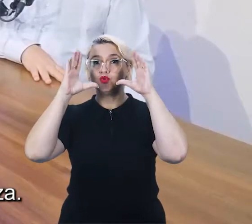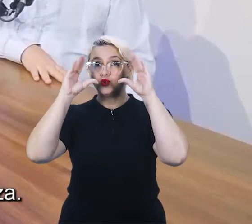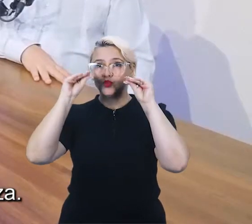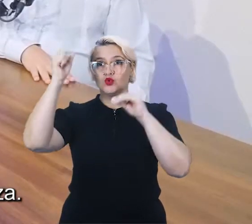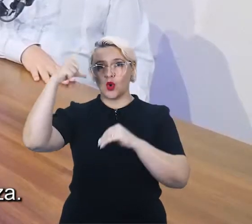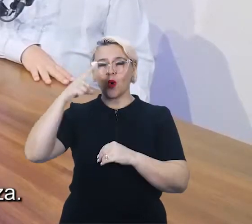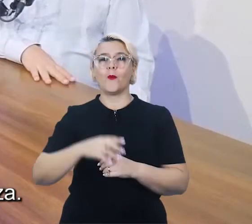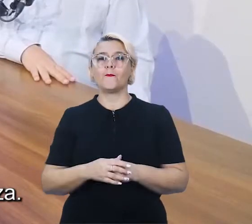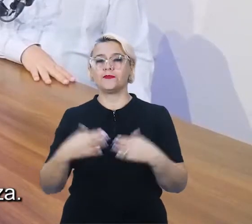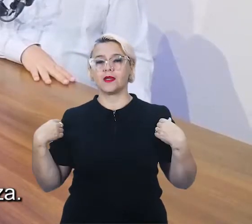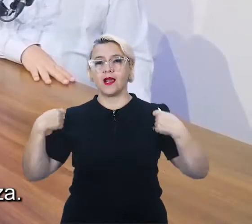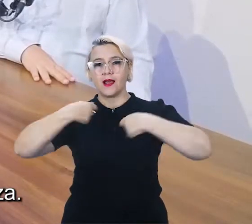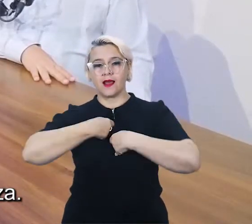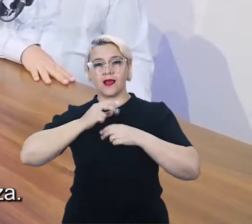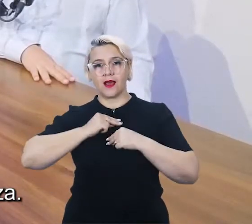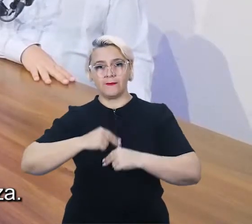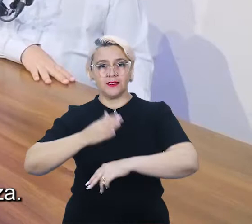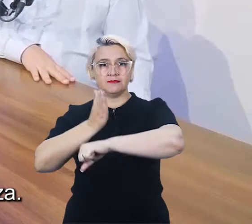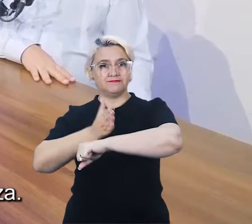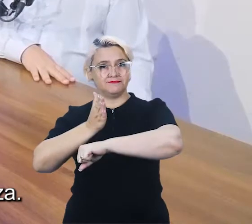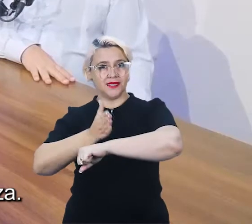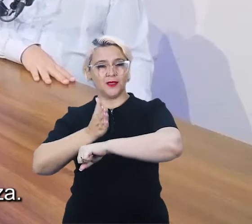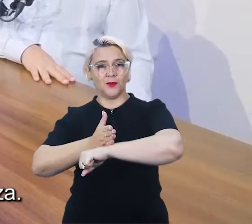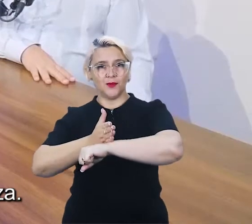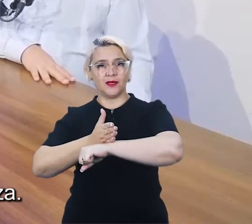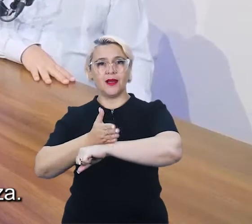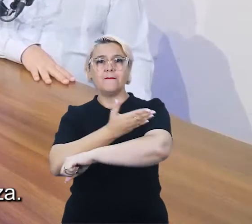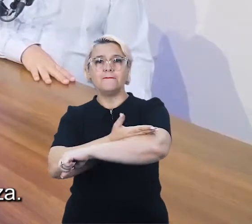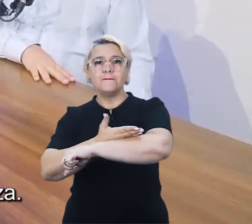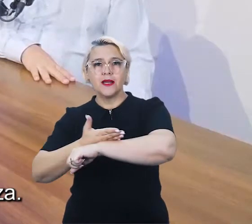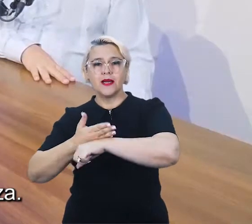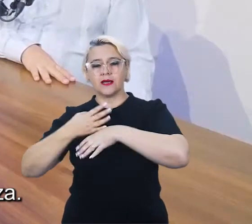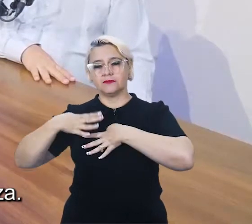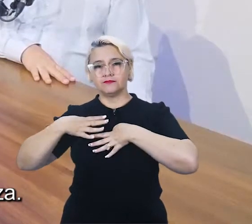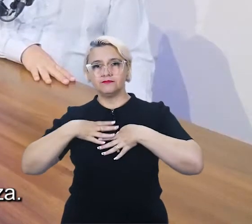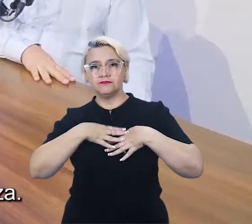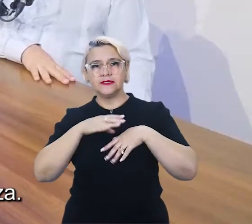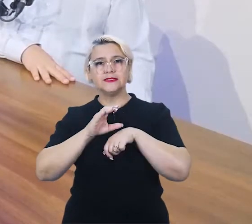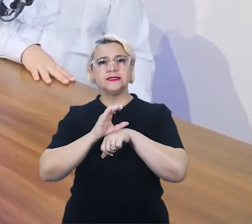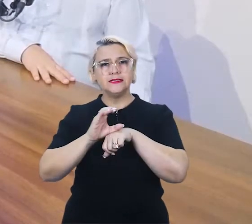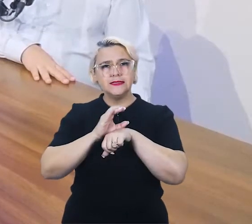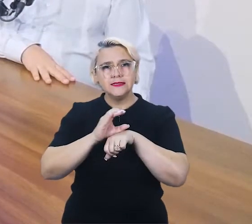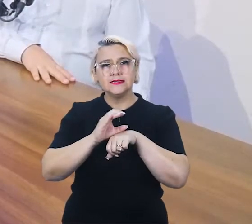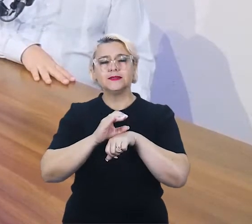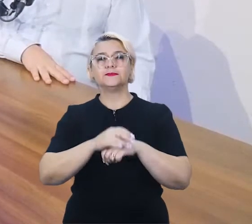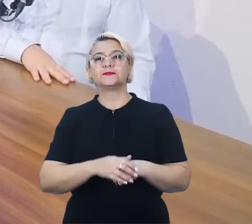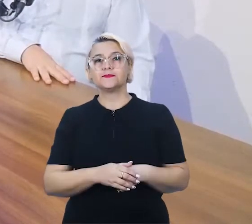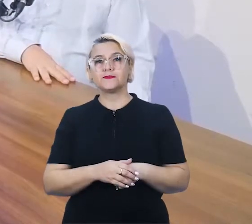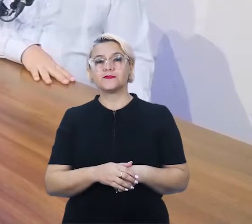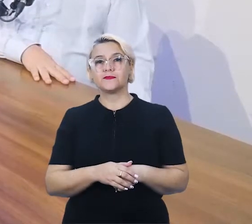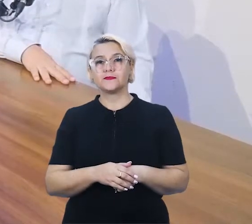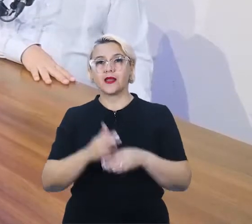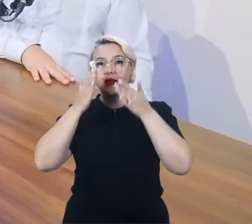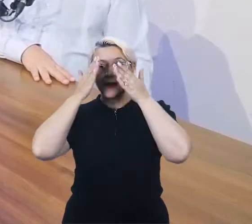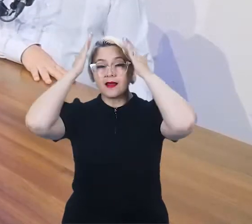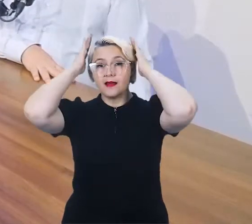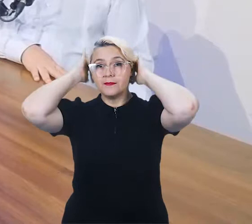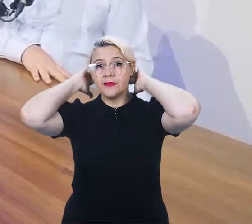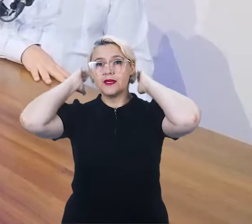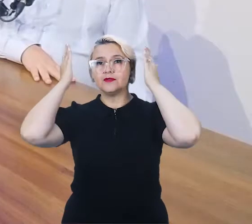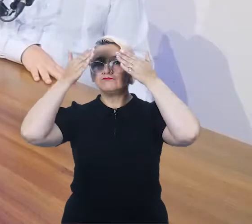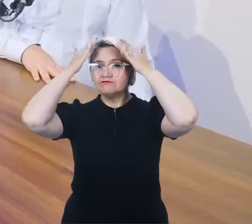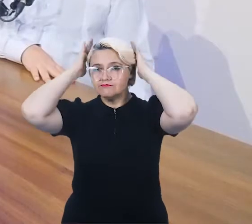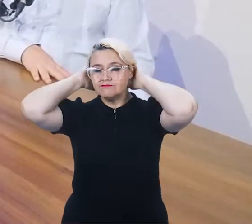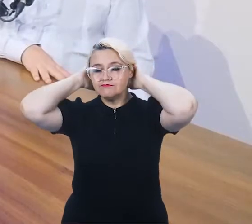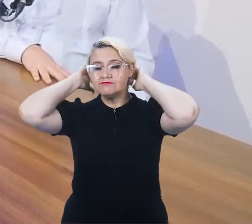escuros, estou com a camisa de manga longas branca com quadriculados cinza, uso o cabelo